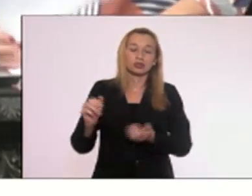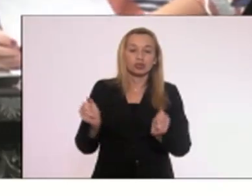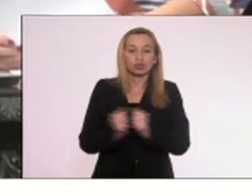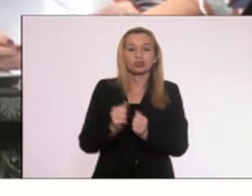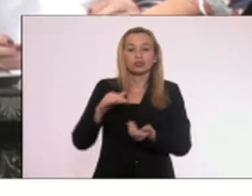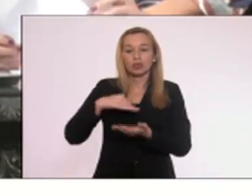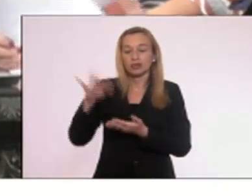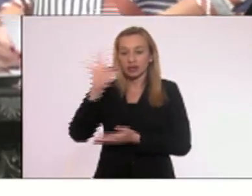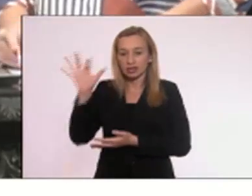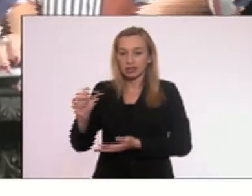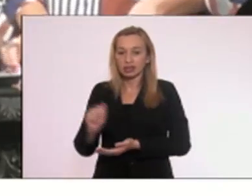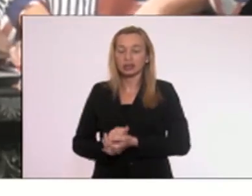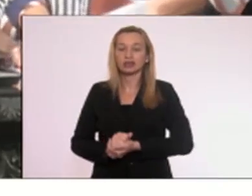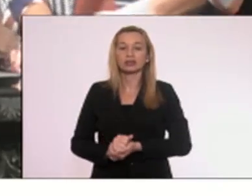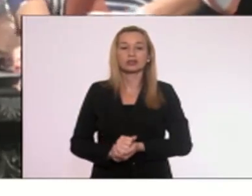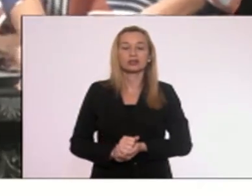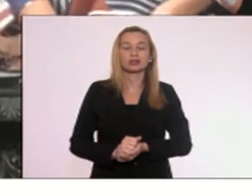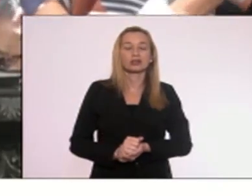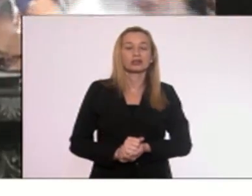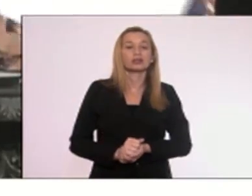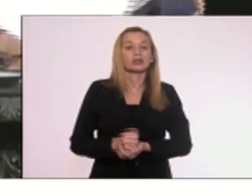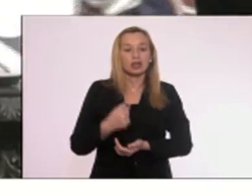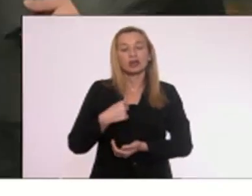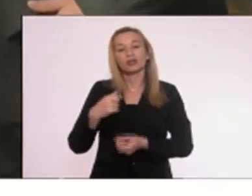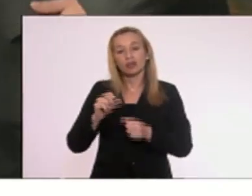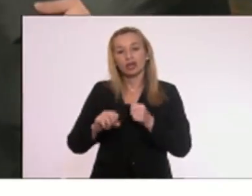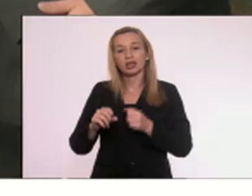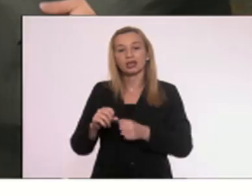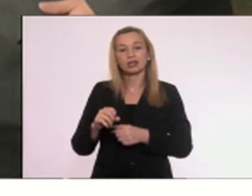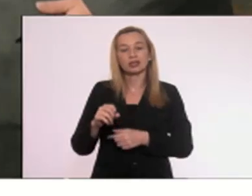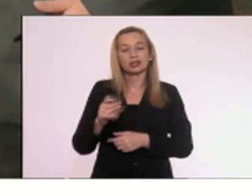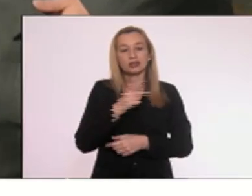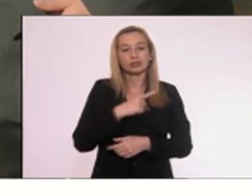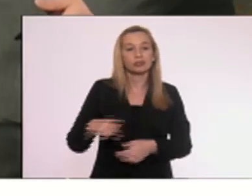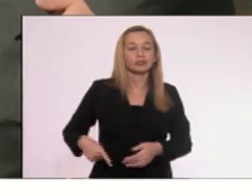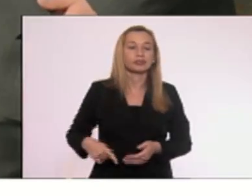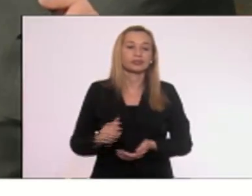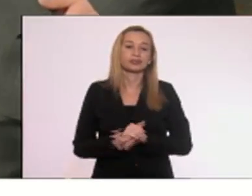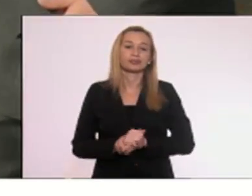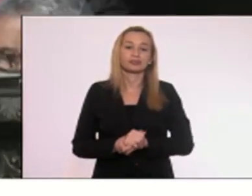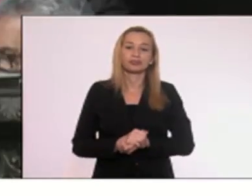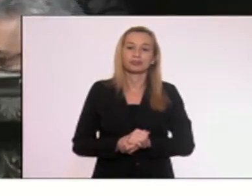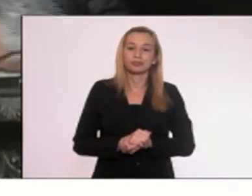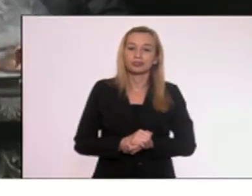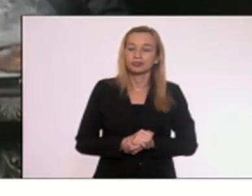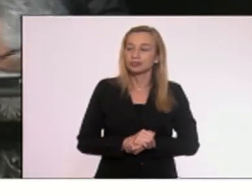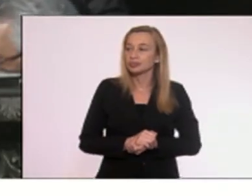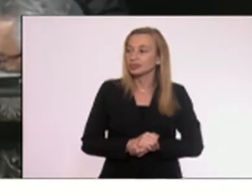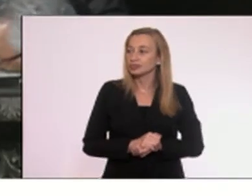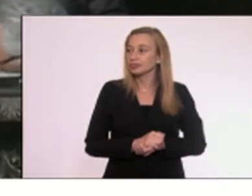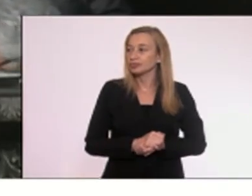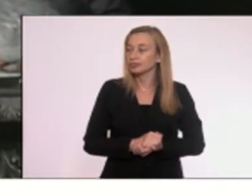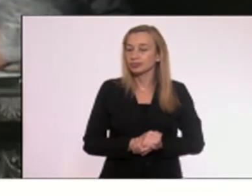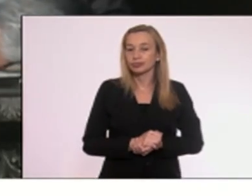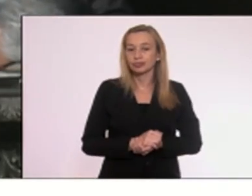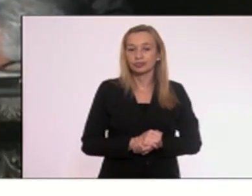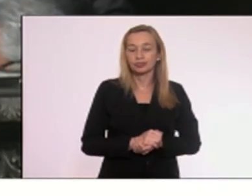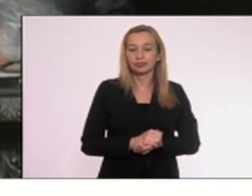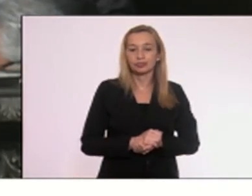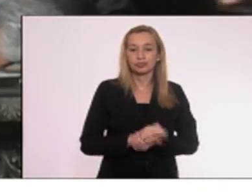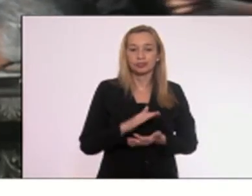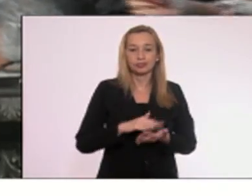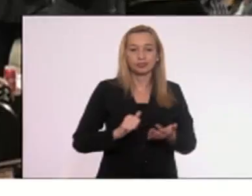Assim o faremos, senhor presidente. E está retirado de pauta. Então, deixa eu refazer aqui o que foi dito pelo deputado Márcio. Para retirar de